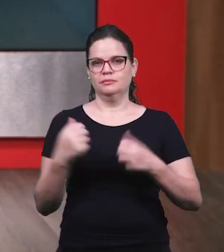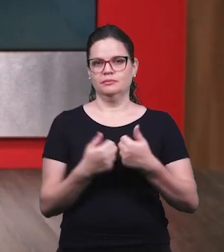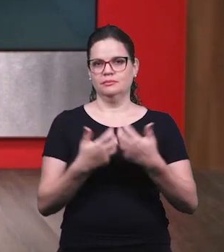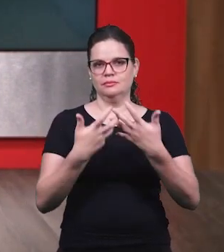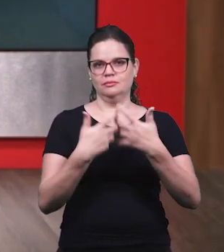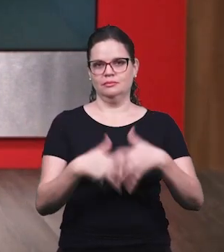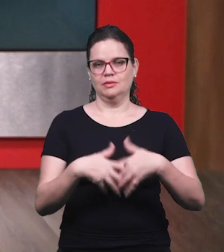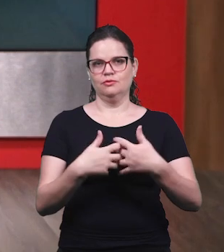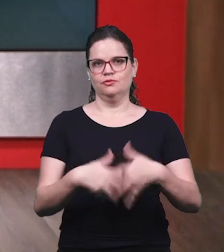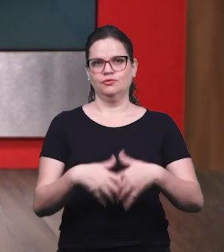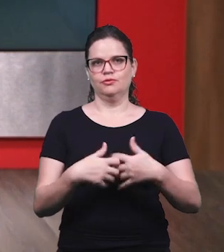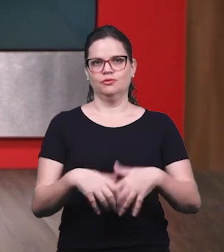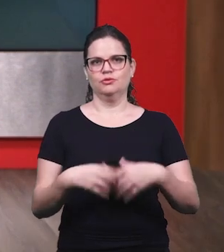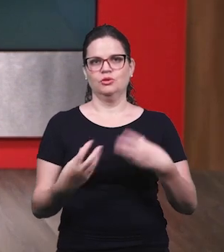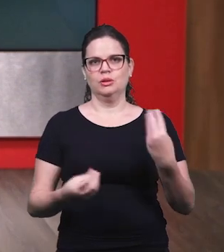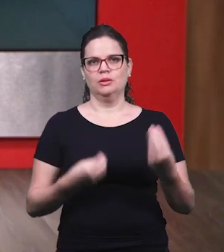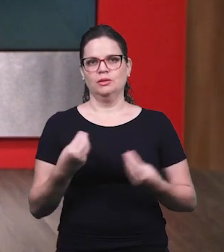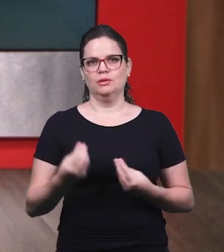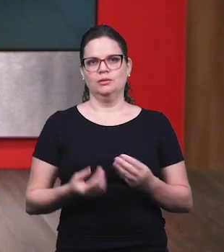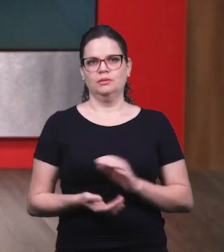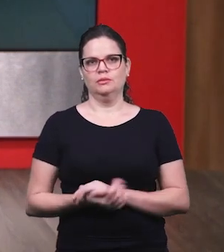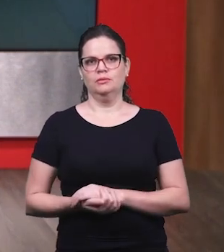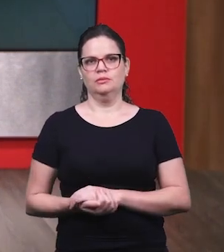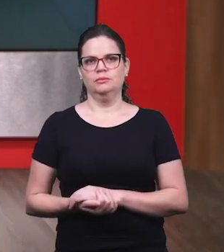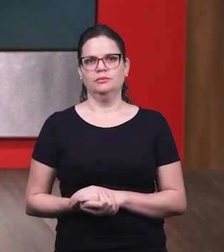explicação da fórmula.